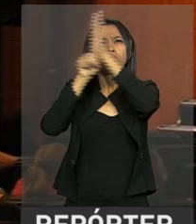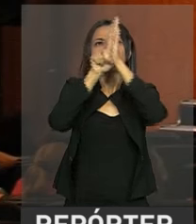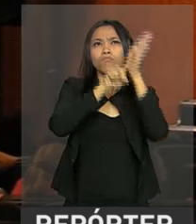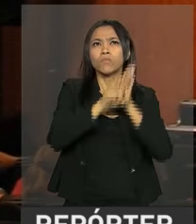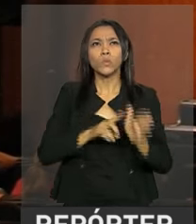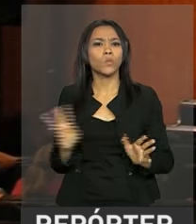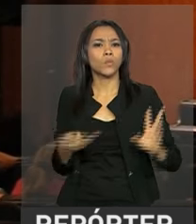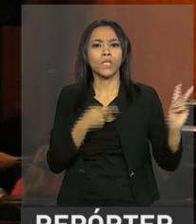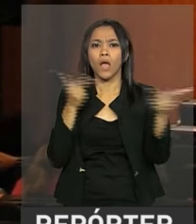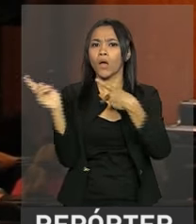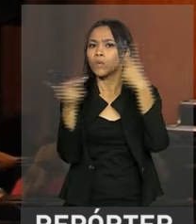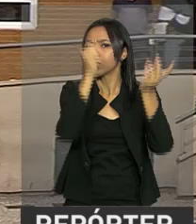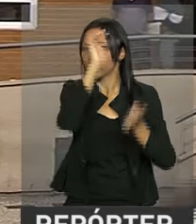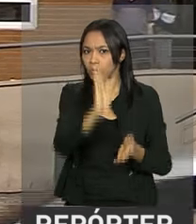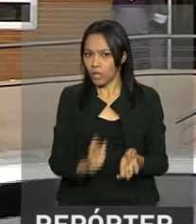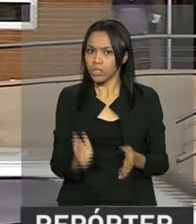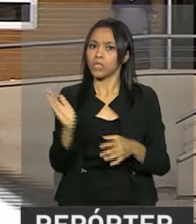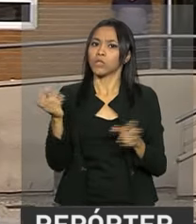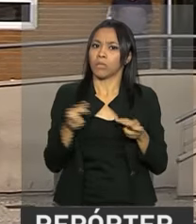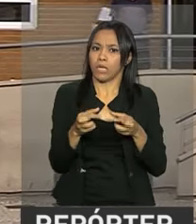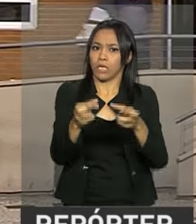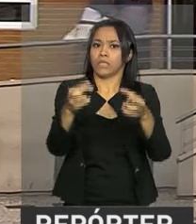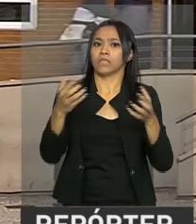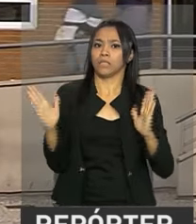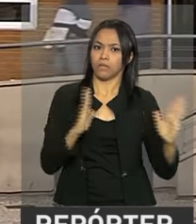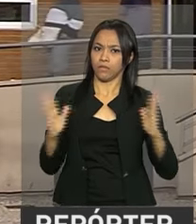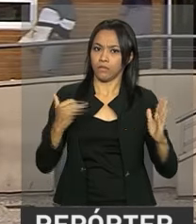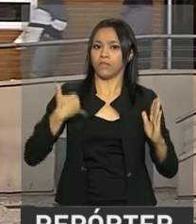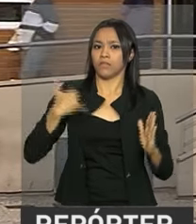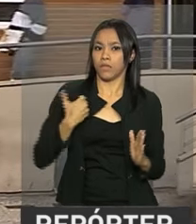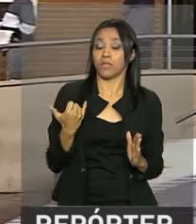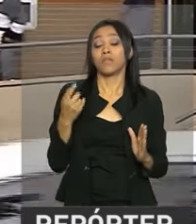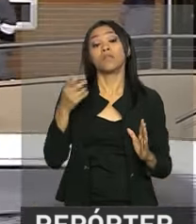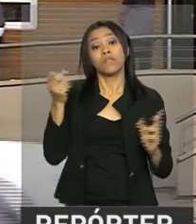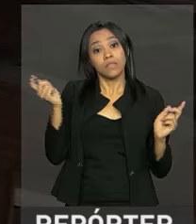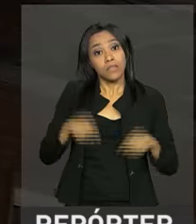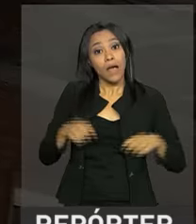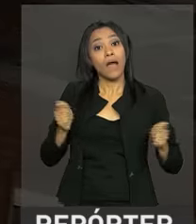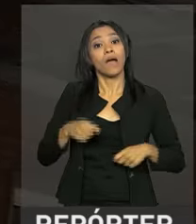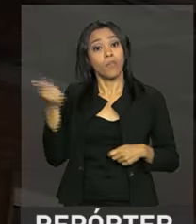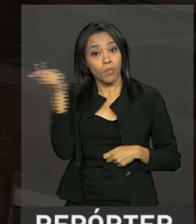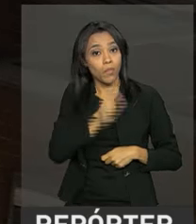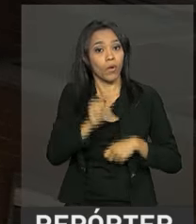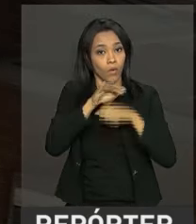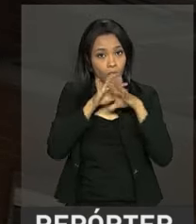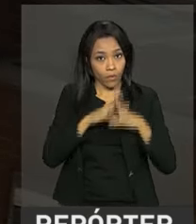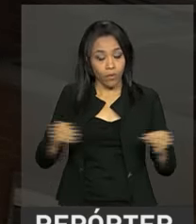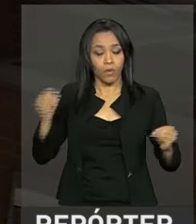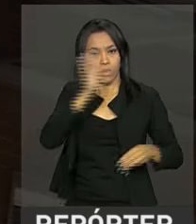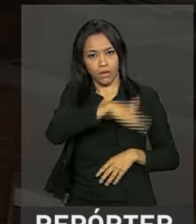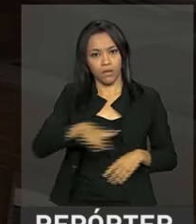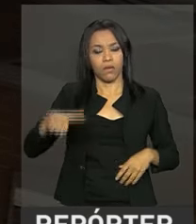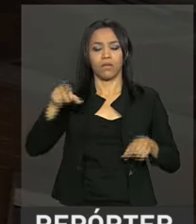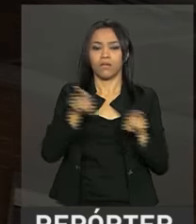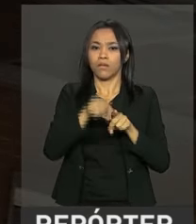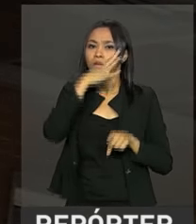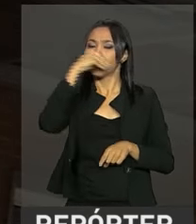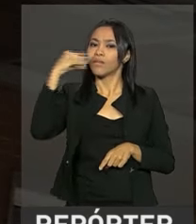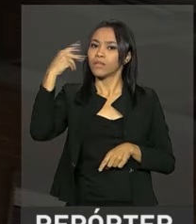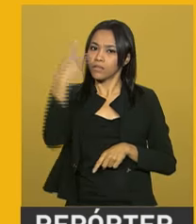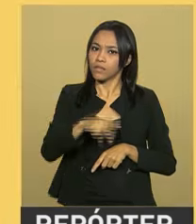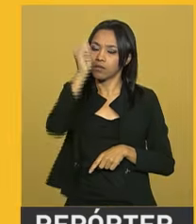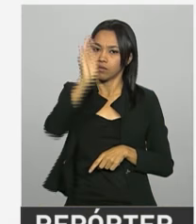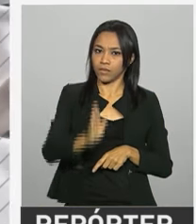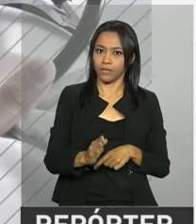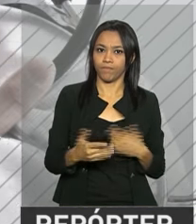câncer infanto-juvenil no Brasil. Pela primeira vez, é possível estimar a taxa de cura para o câncer em crianças e adolescentes no